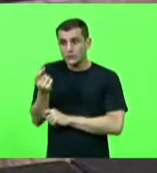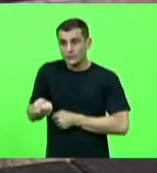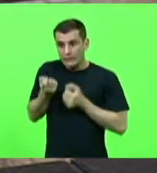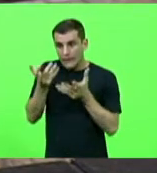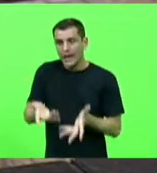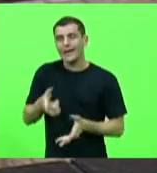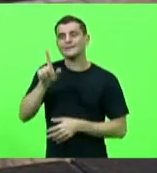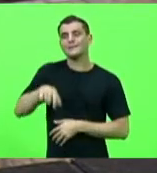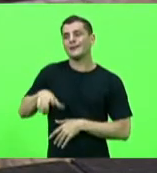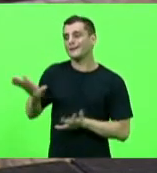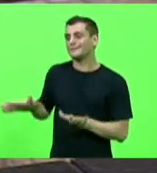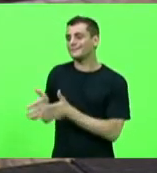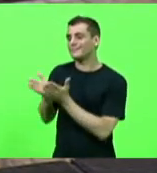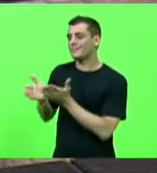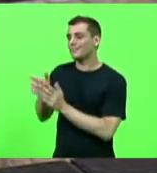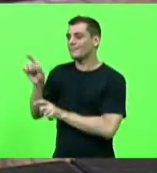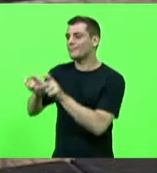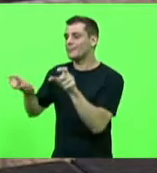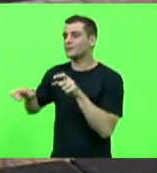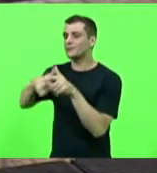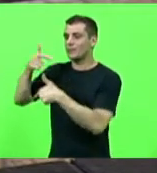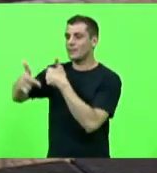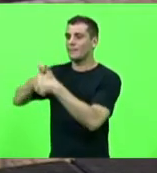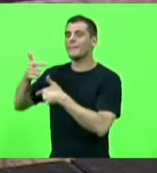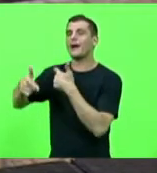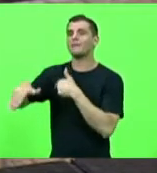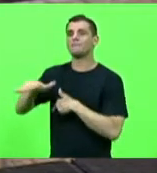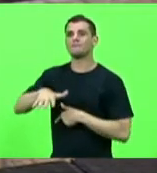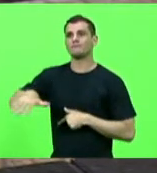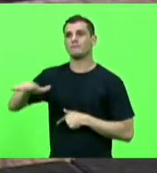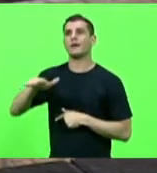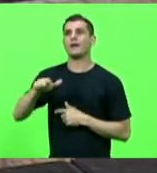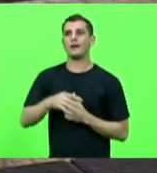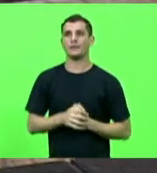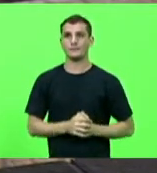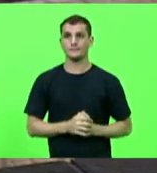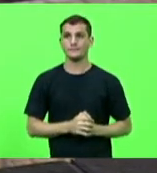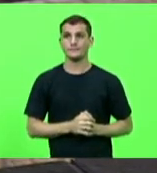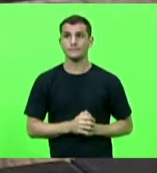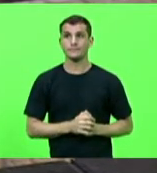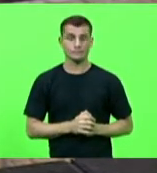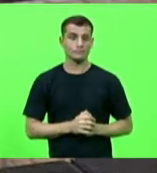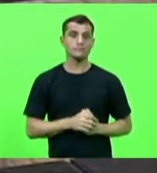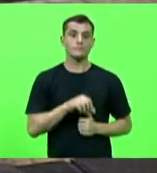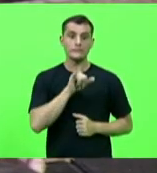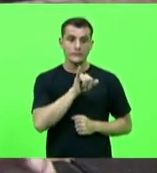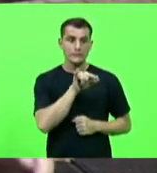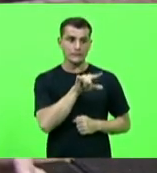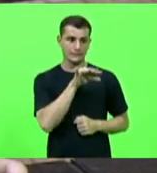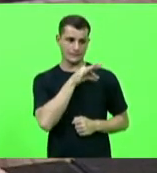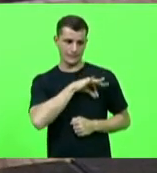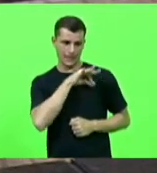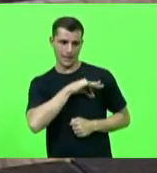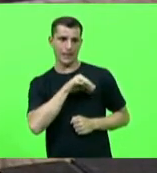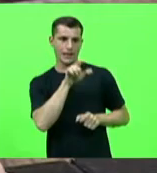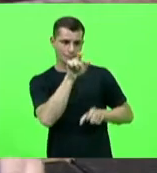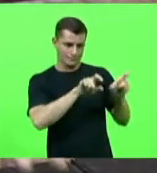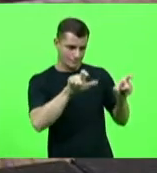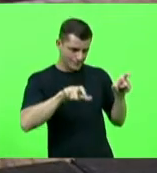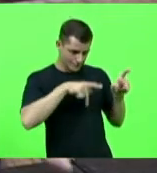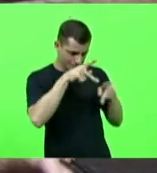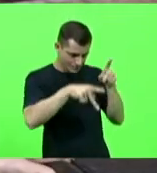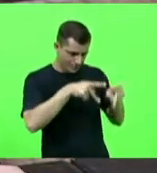de trabalhadores. Os estudos tributários mostram que se você elevar a renda do cidadão, por exemplo, você pegar uma faixa